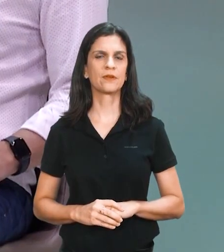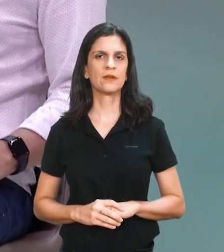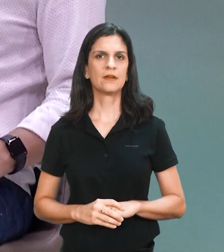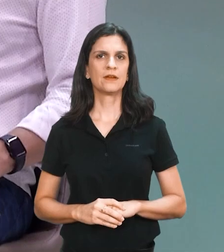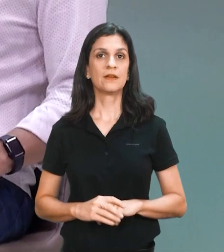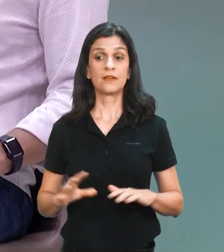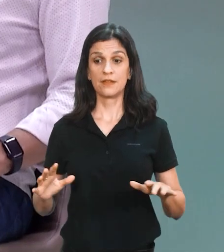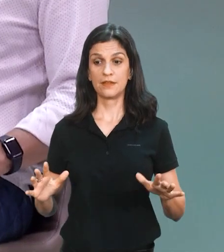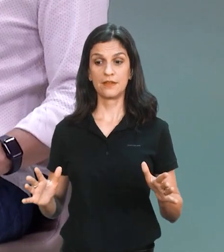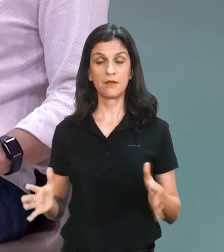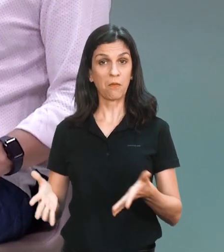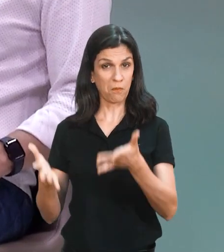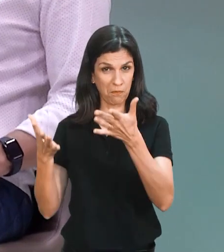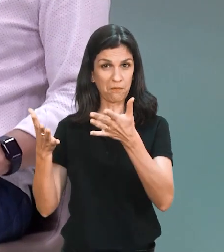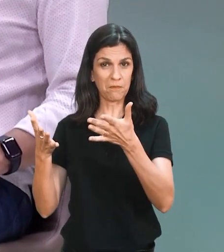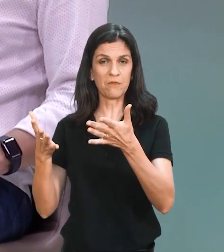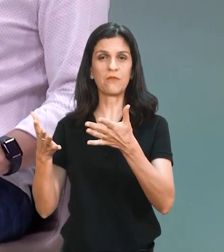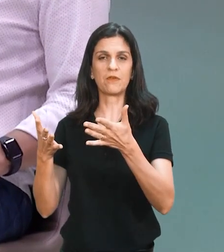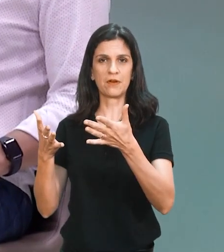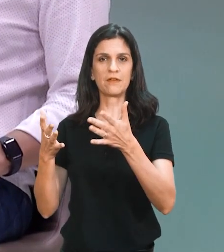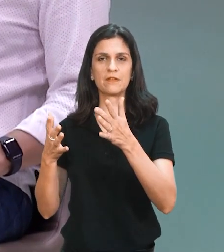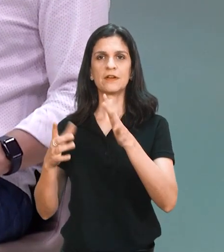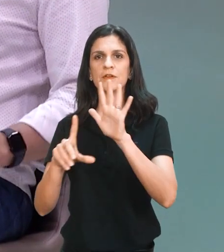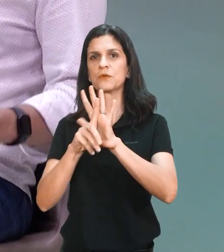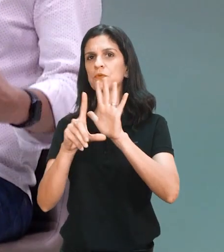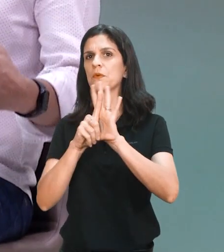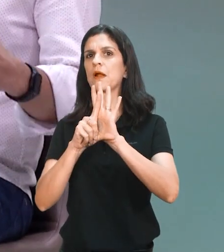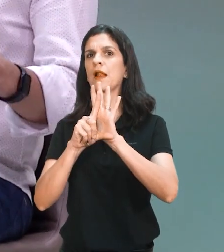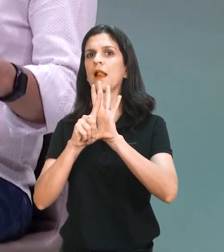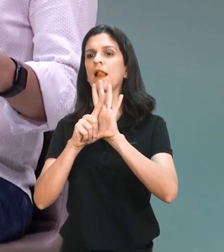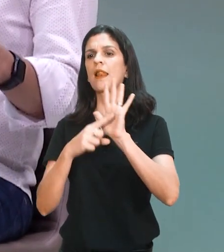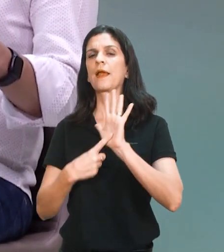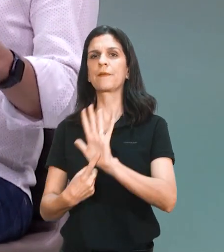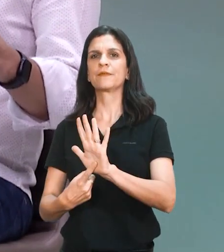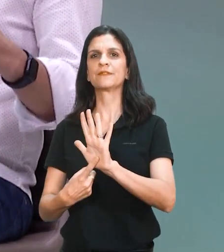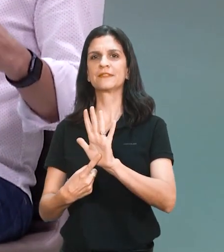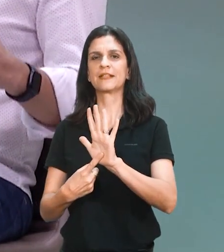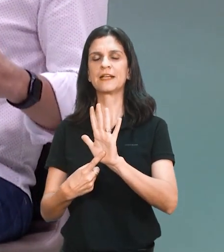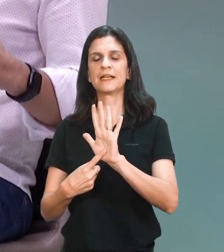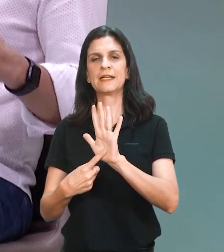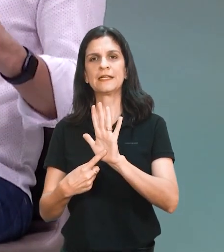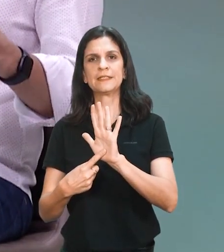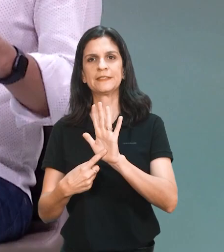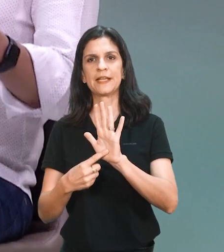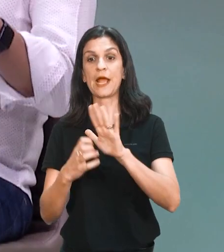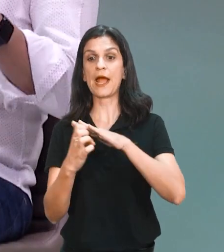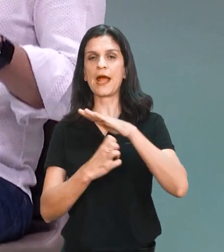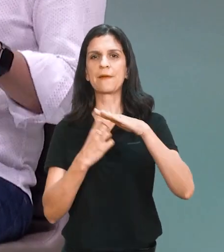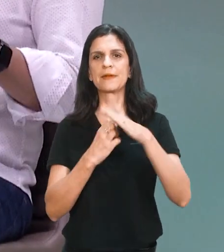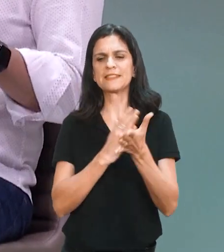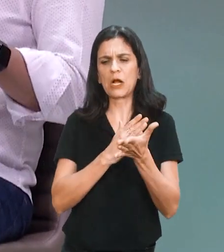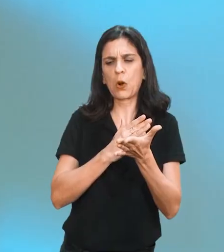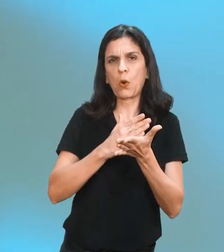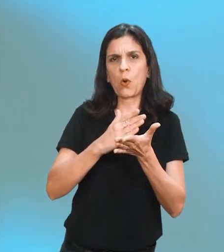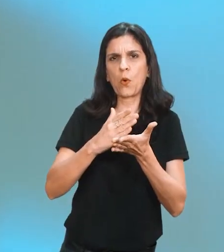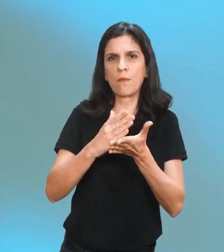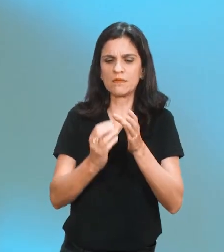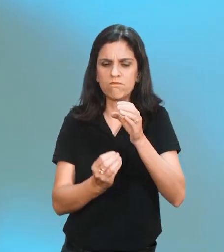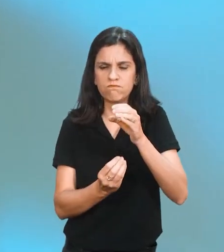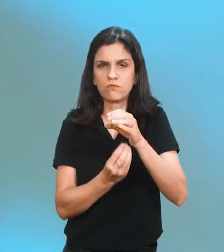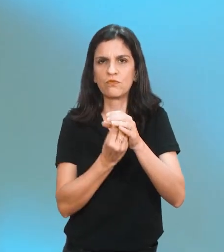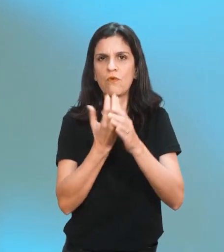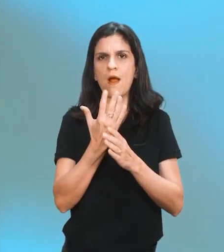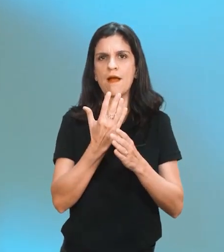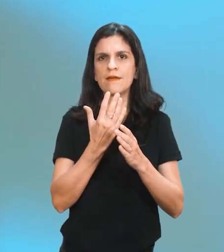E principalmente uma das coisas que foi um grande avanço é porque a lei ela dava muito apoio para quem chega. Mas às